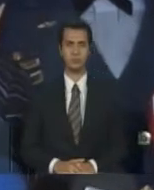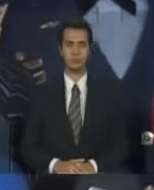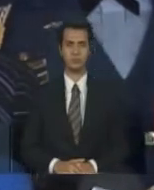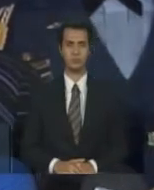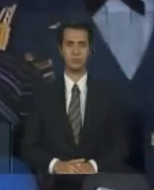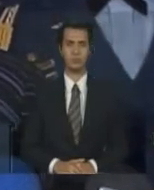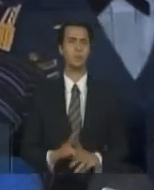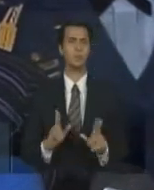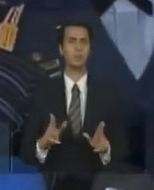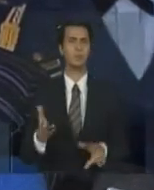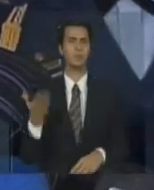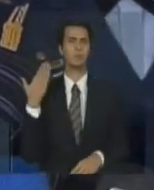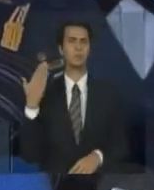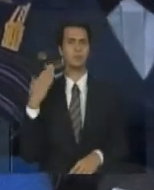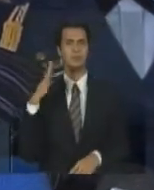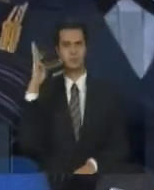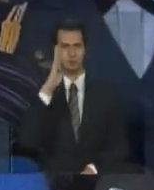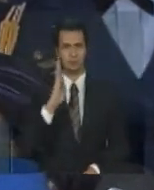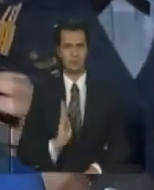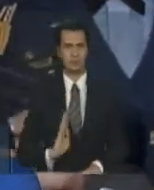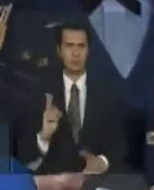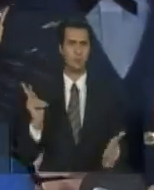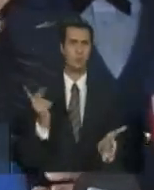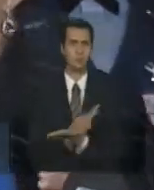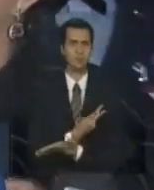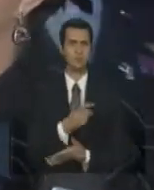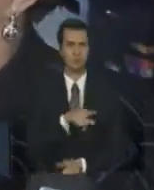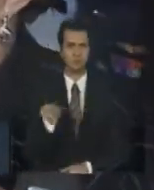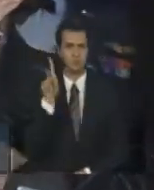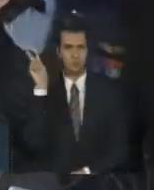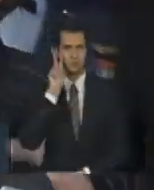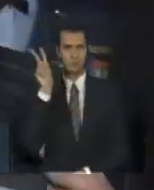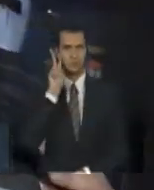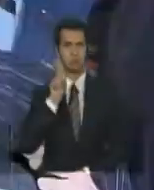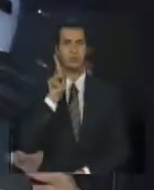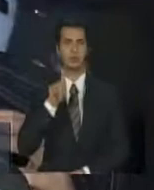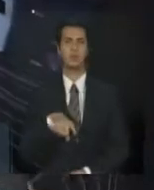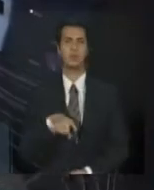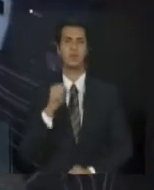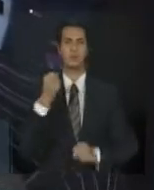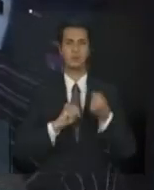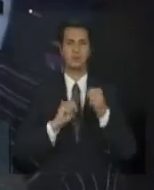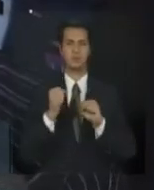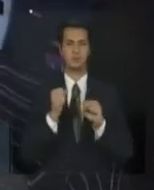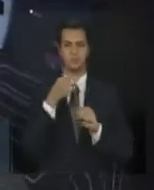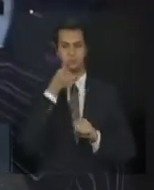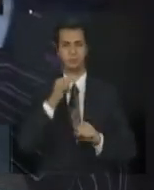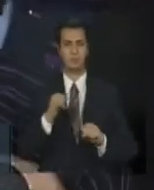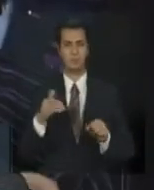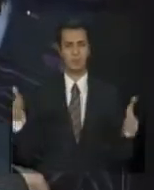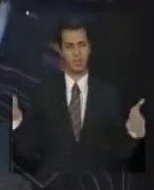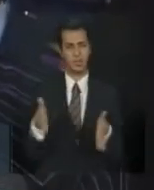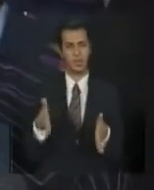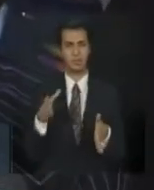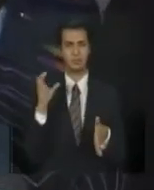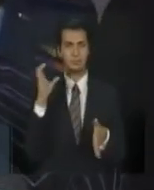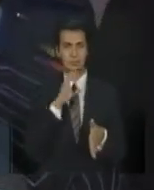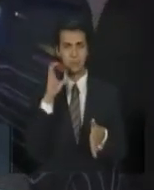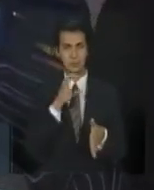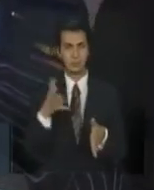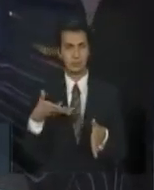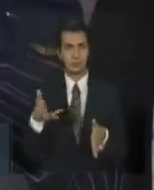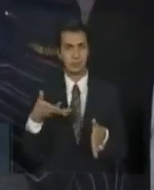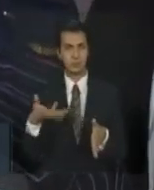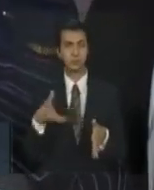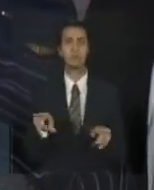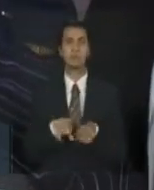no momento no Brasil, como vocês devem se recordar, aquelas usinas pequenas emergenciais. Da mesma forma, eles